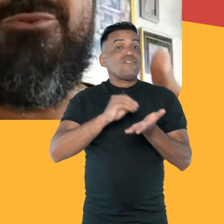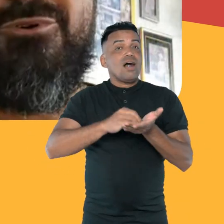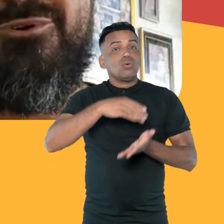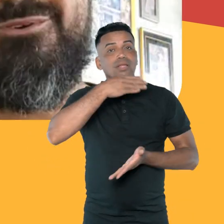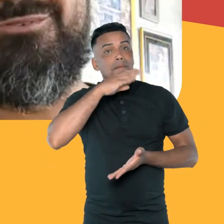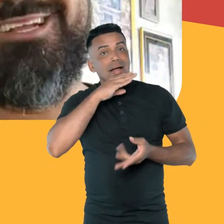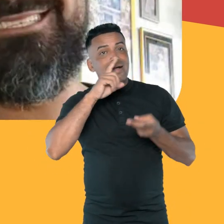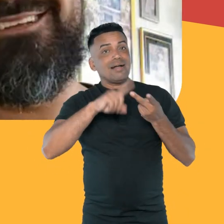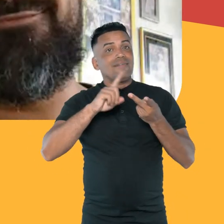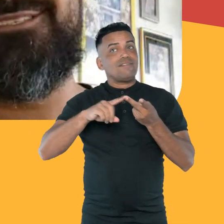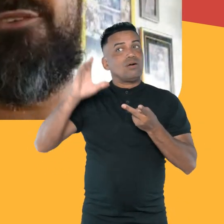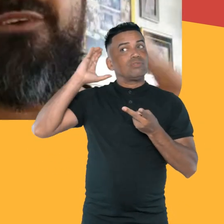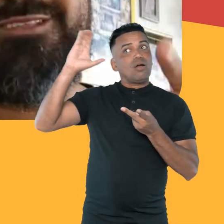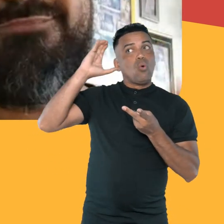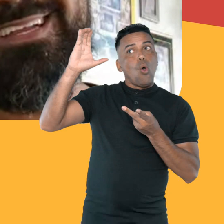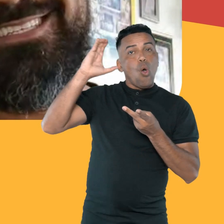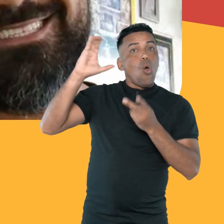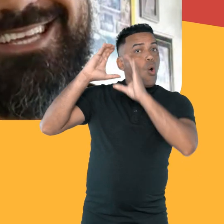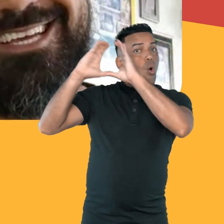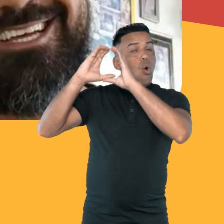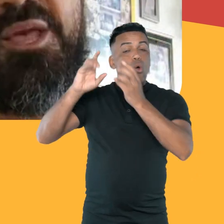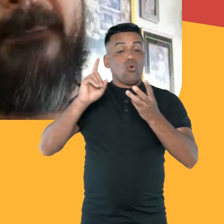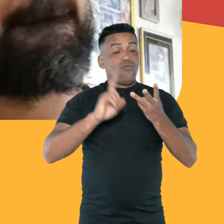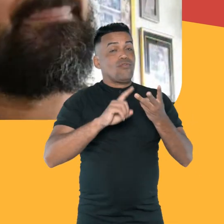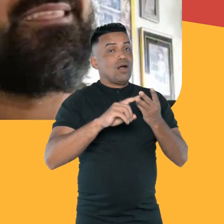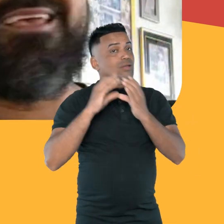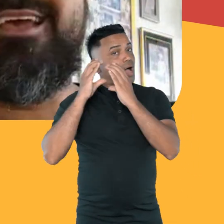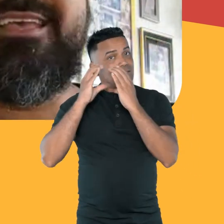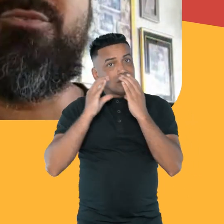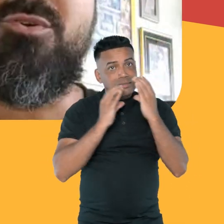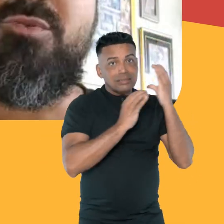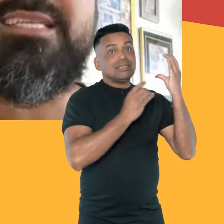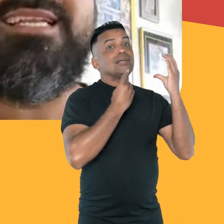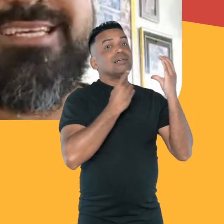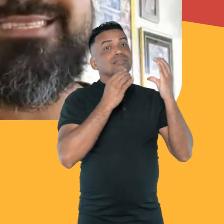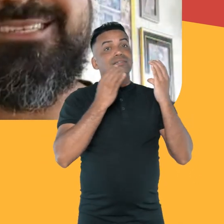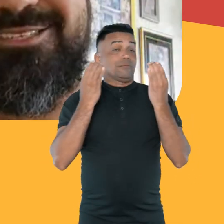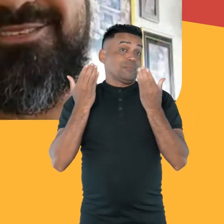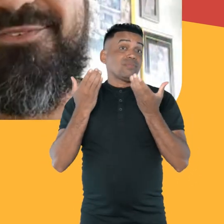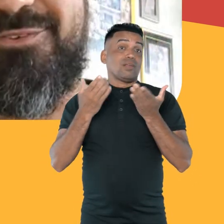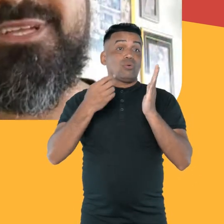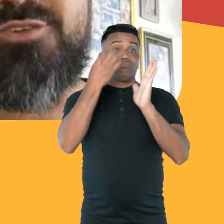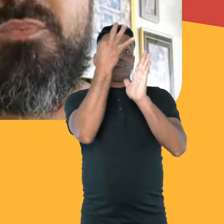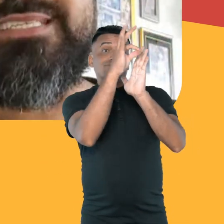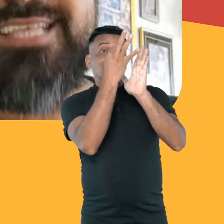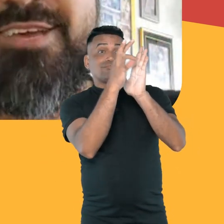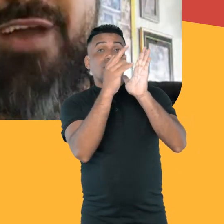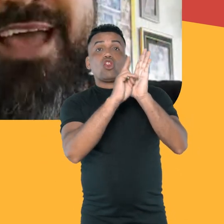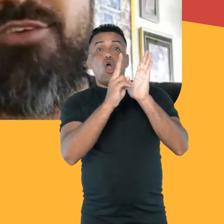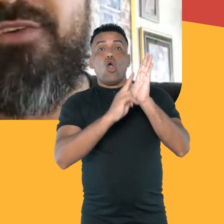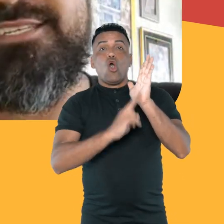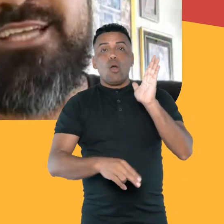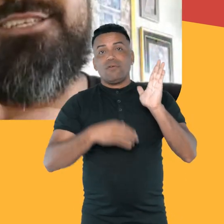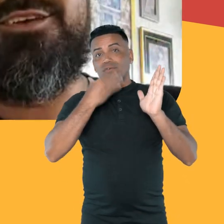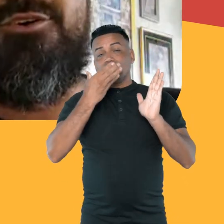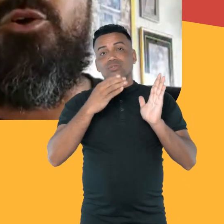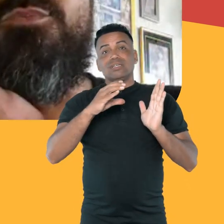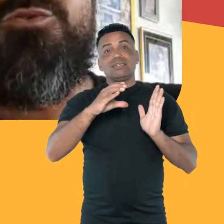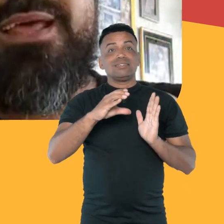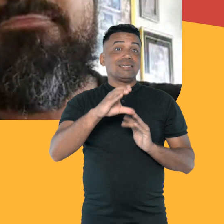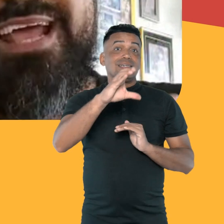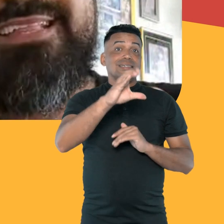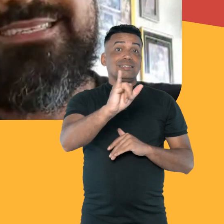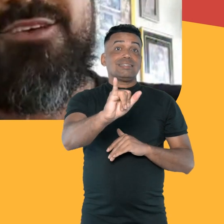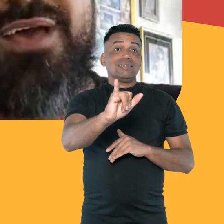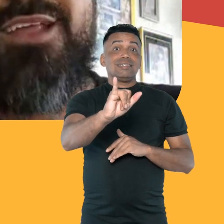seu falta o coco, nesse livro seu falta a melancia. E aí eu tô com essa lista de frutas como a siriguela. Eu falei, gente,